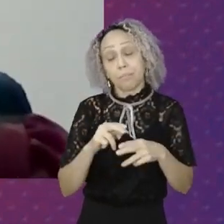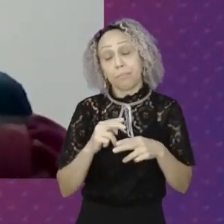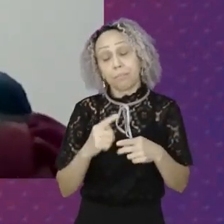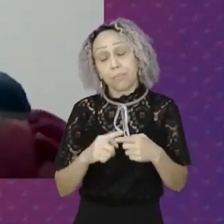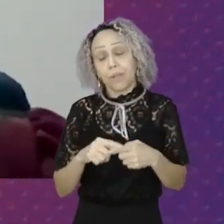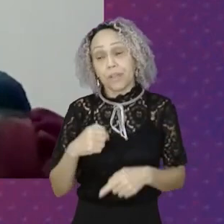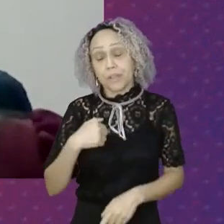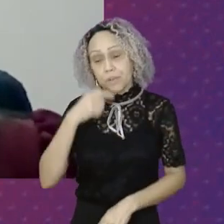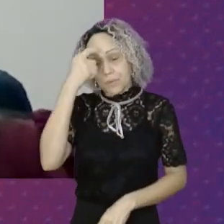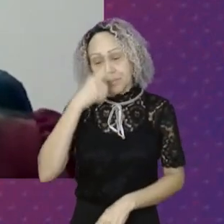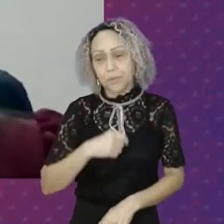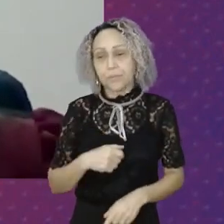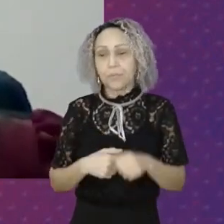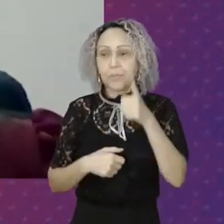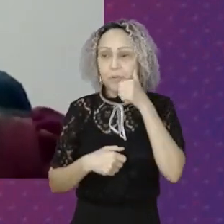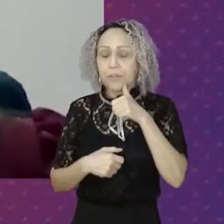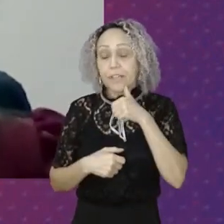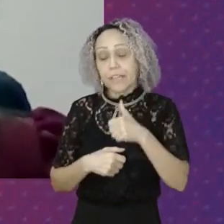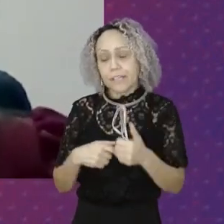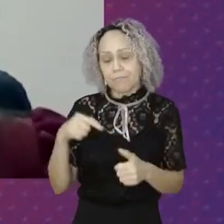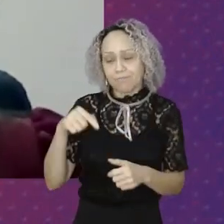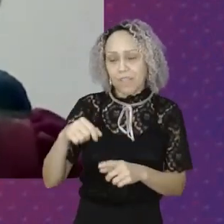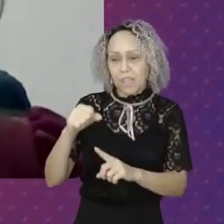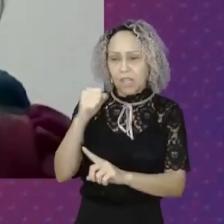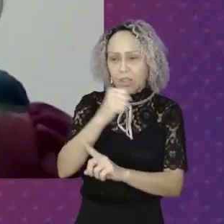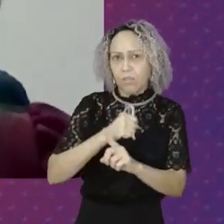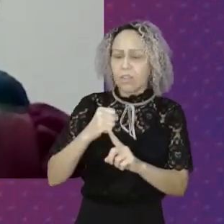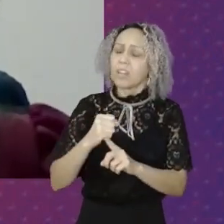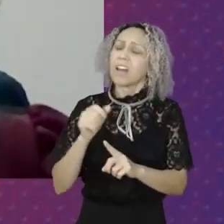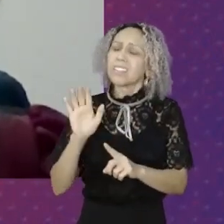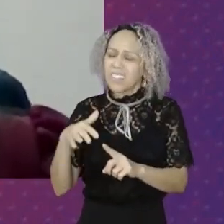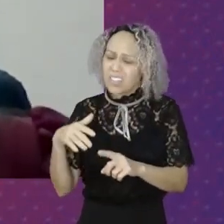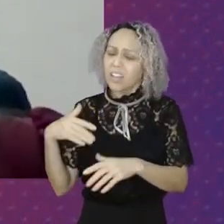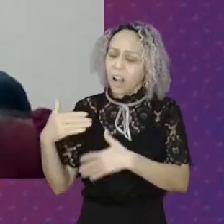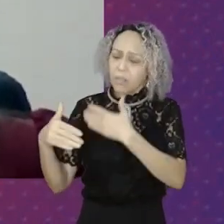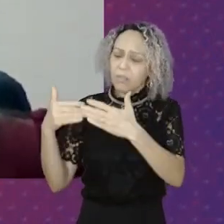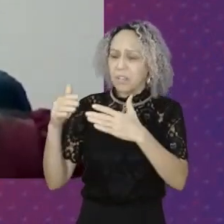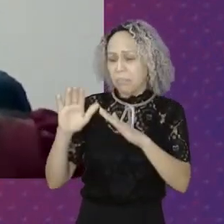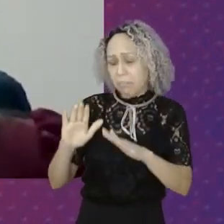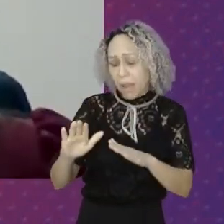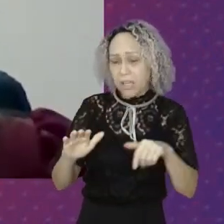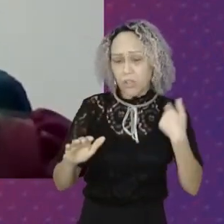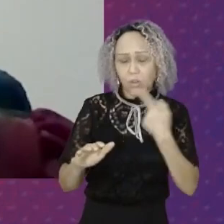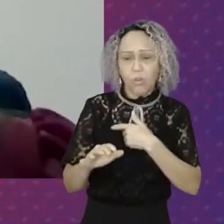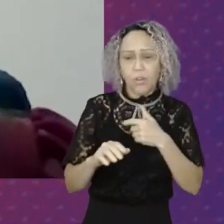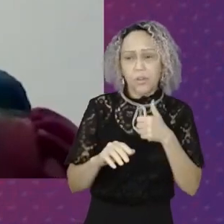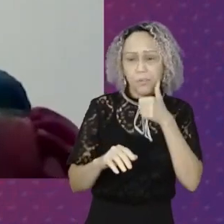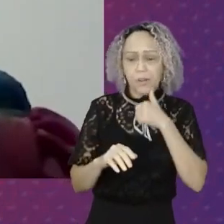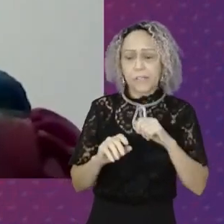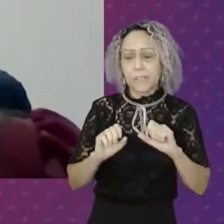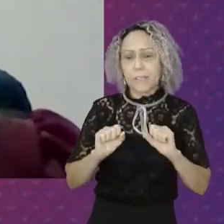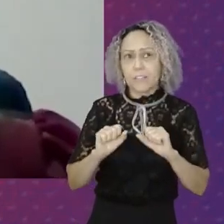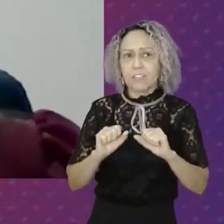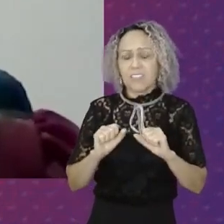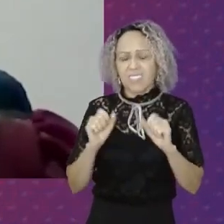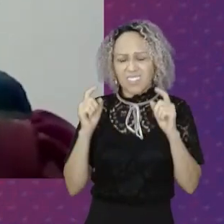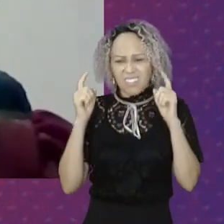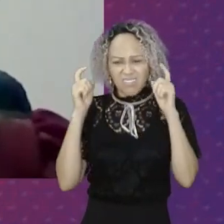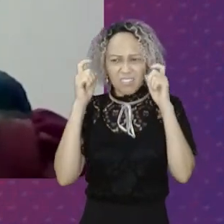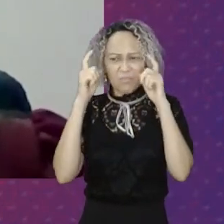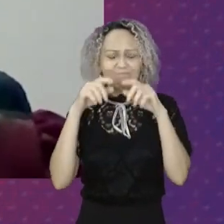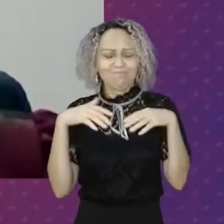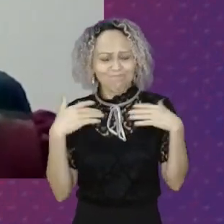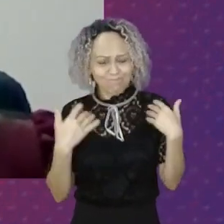os avanços, a gente ainda enfrenta muitas dificuldades, porque é uma sociedade que ainda se apresenta muito, muito